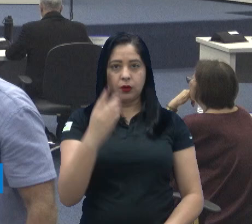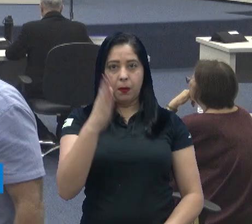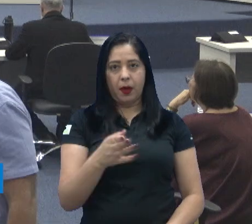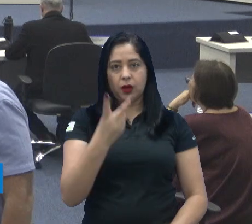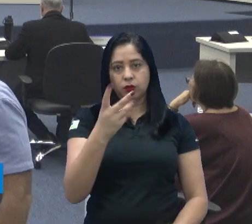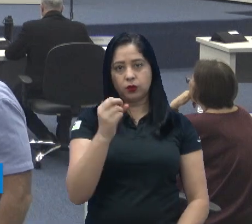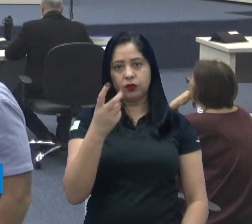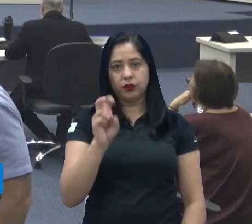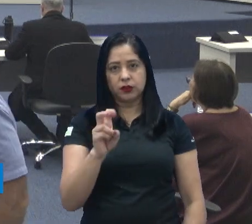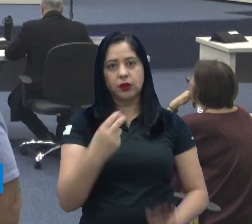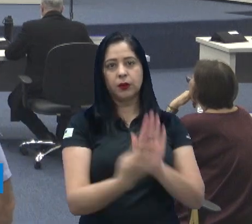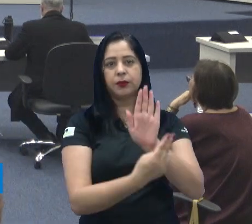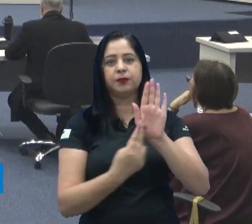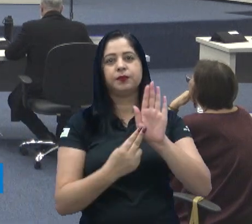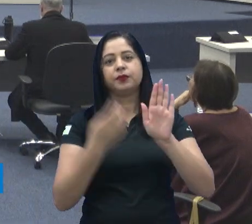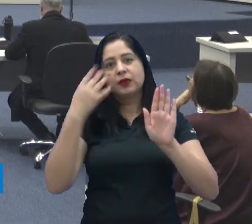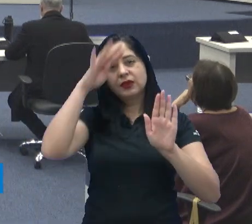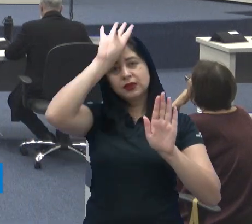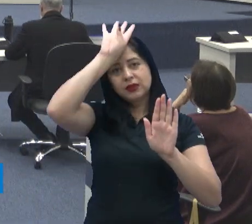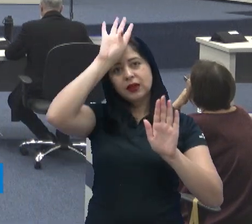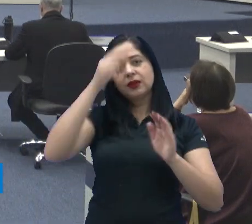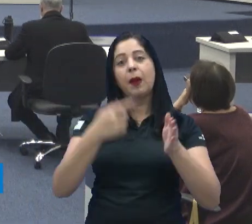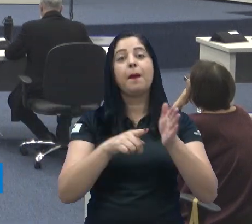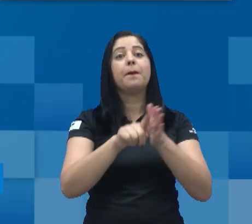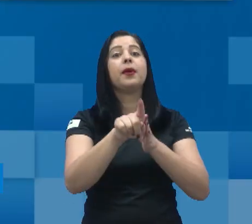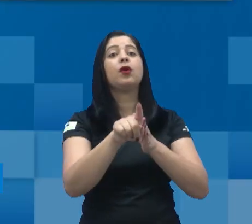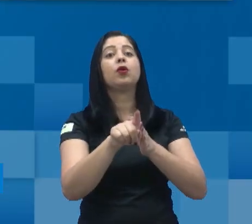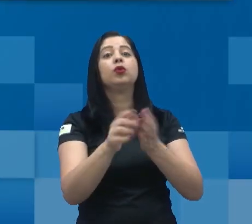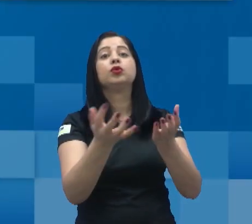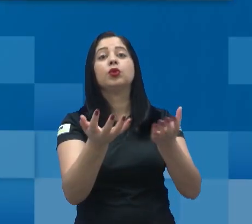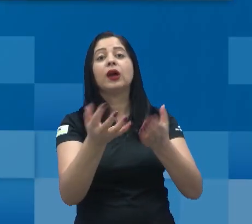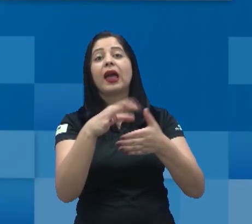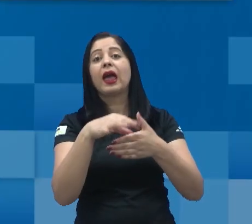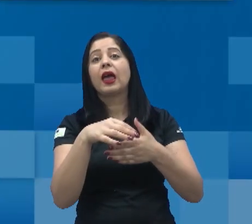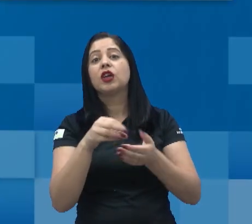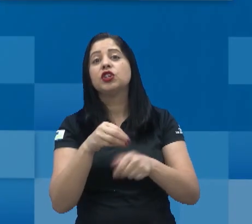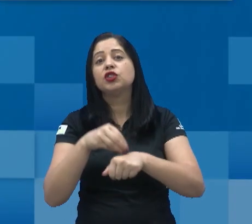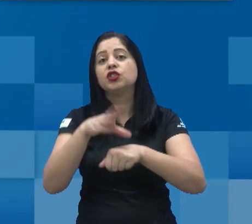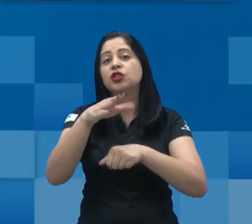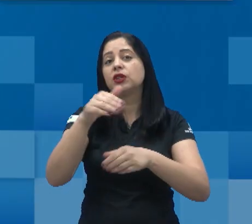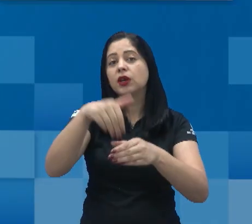1941/2025, autoria do vereador Sena. Consulta a liderança e desejo de caminhar ao voto.